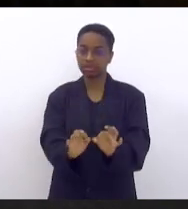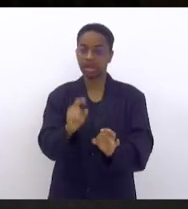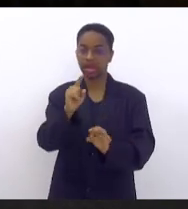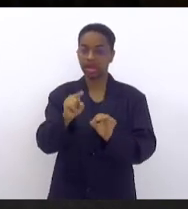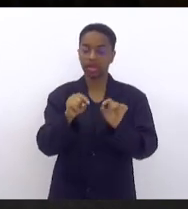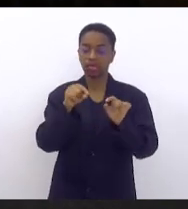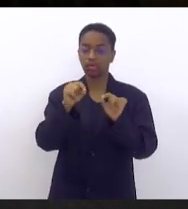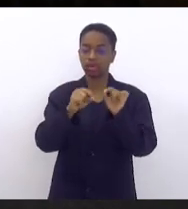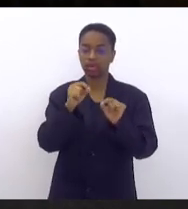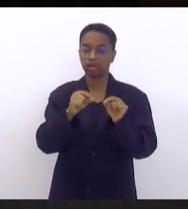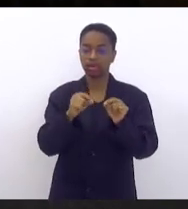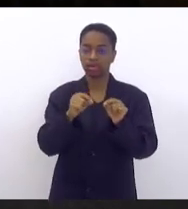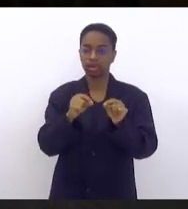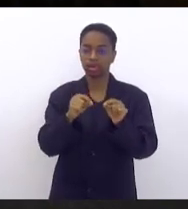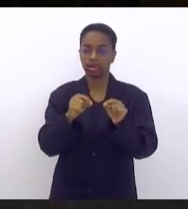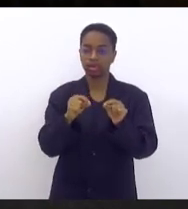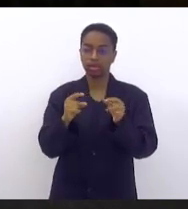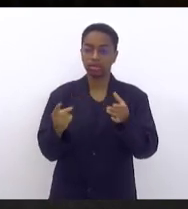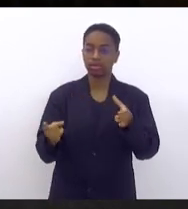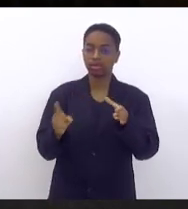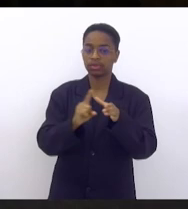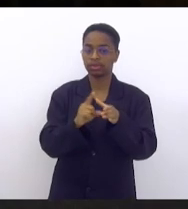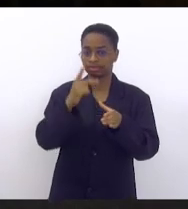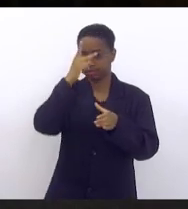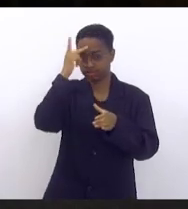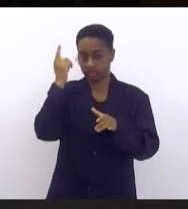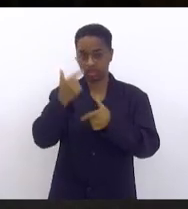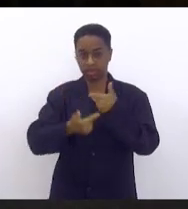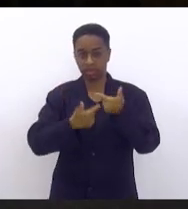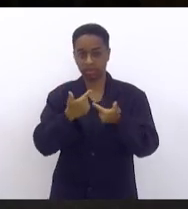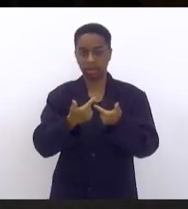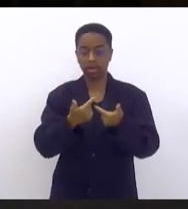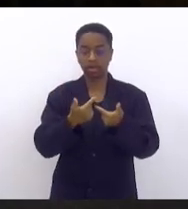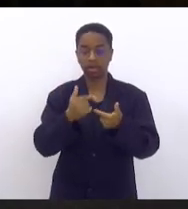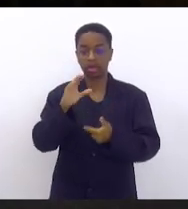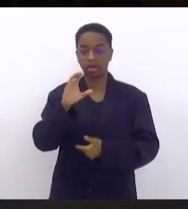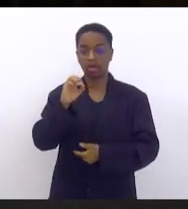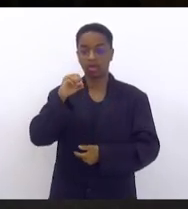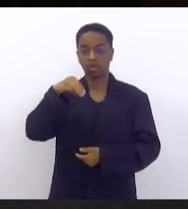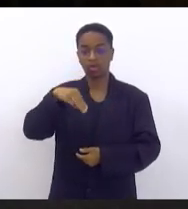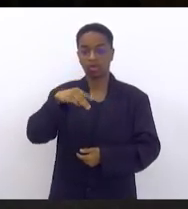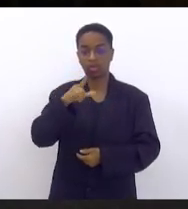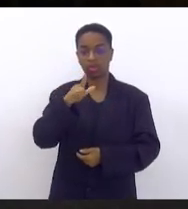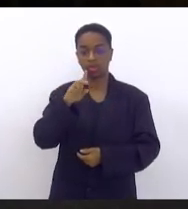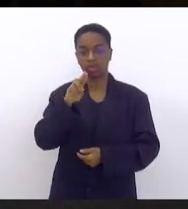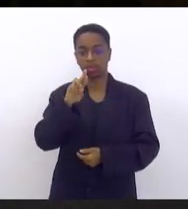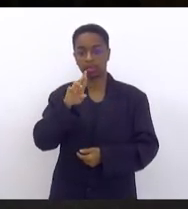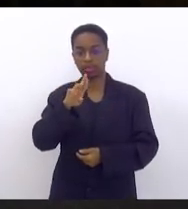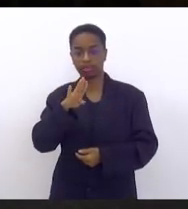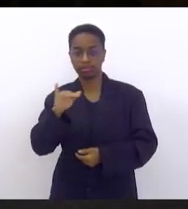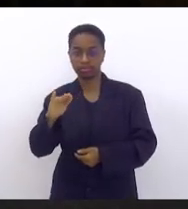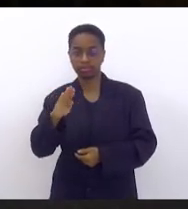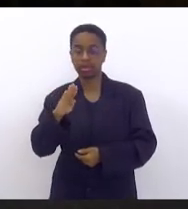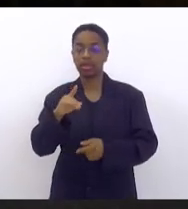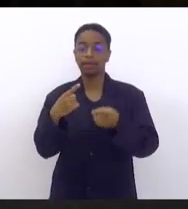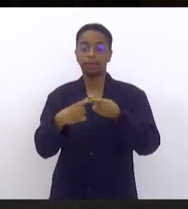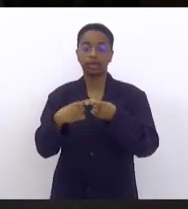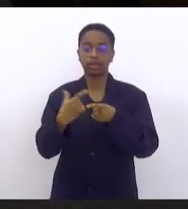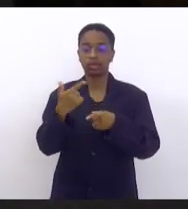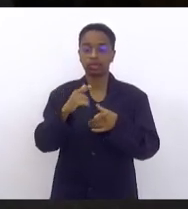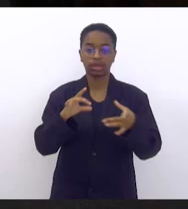dos trabalhadores que atuam no combate às endemias, lá da Colurb, que não foram incorporados à Secretaria de Saúde, que a princípio não